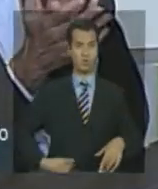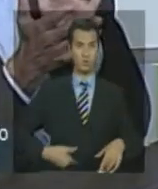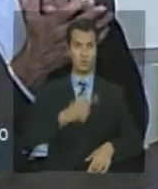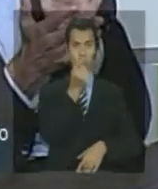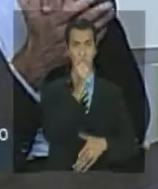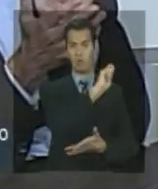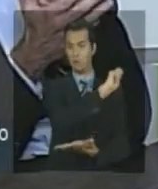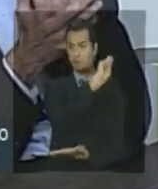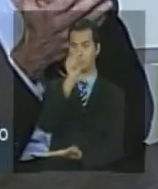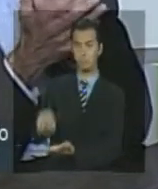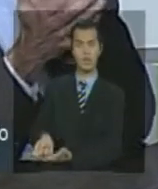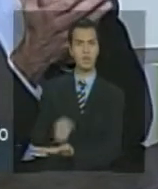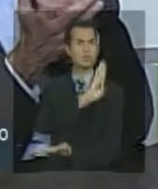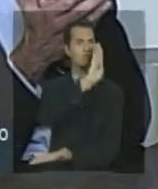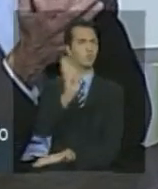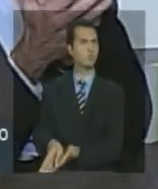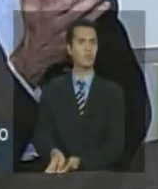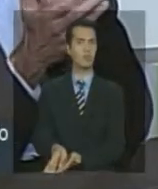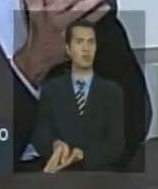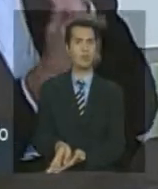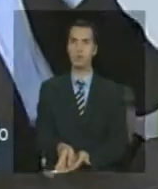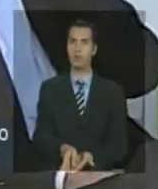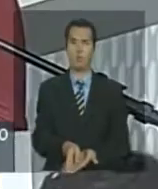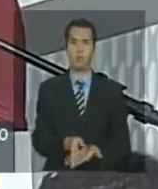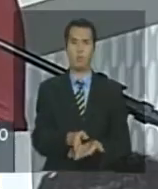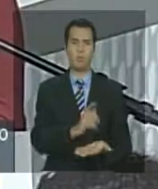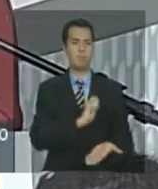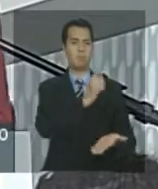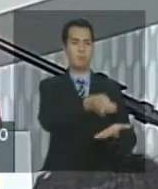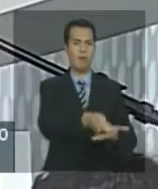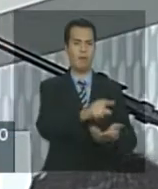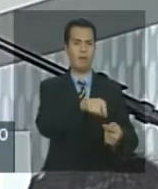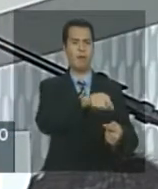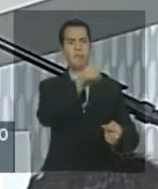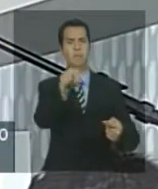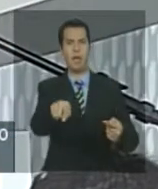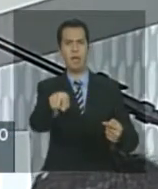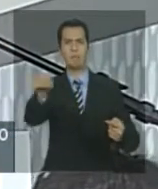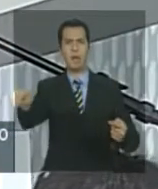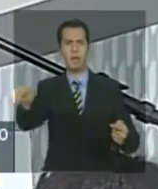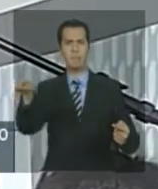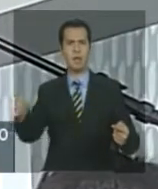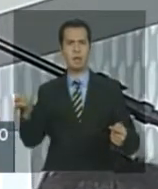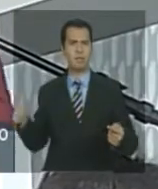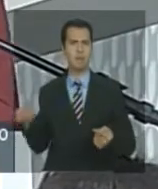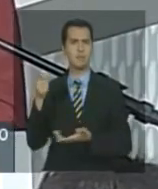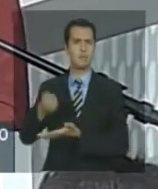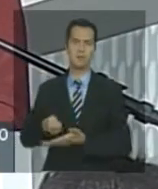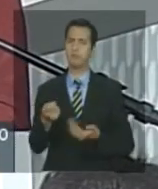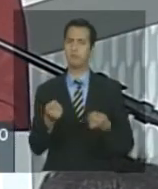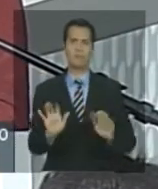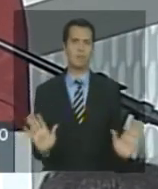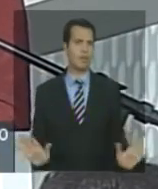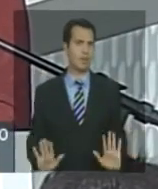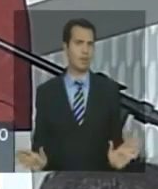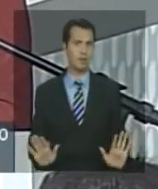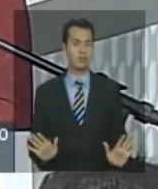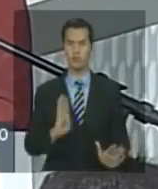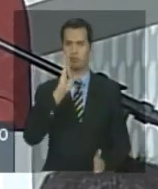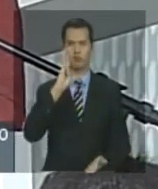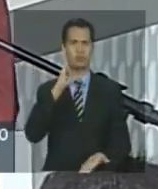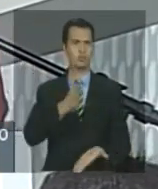nós garantimos cidadania a esse cartão que nós entregamos. Porque